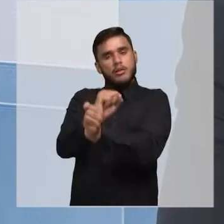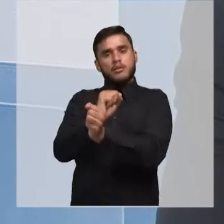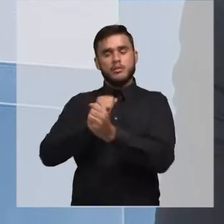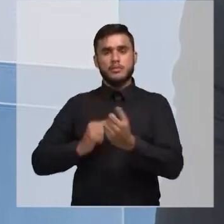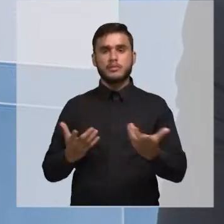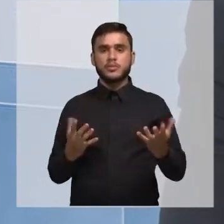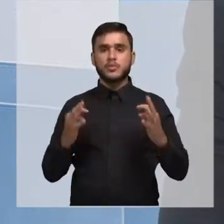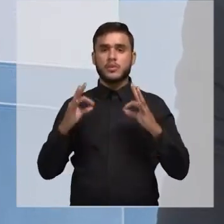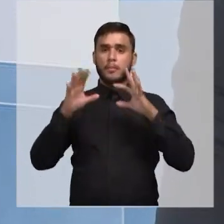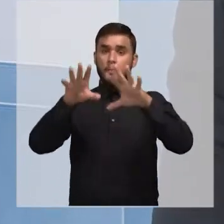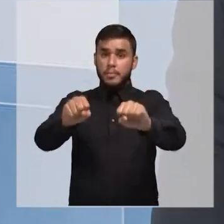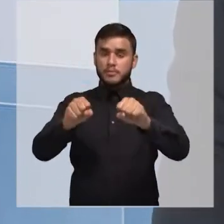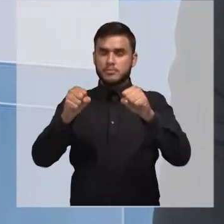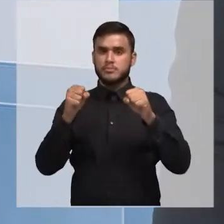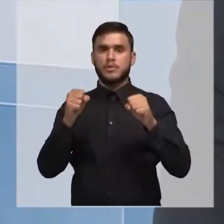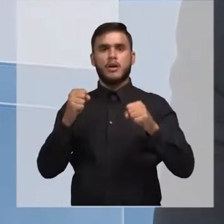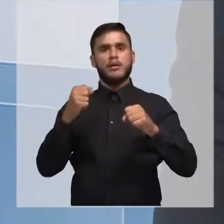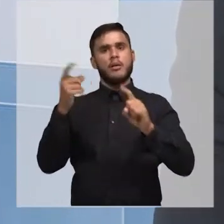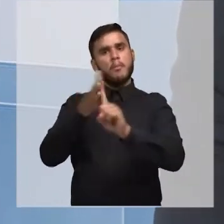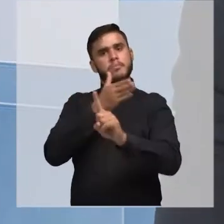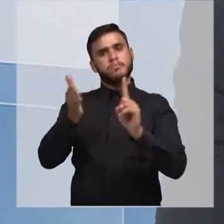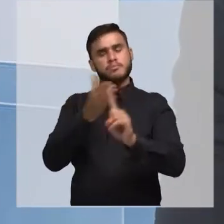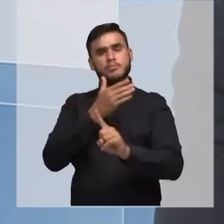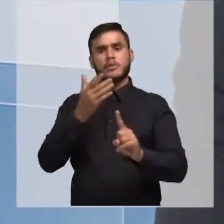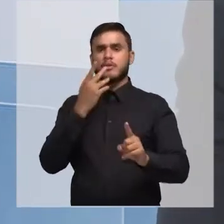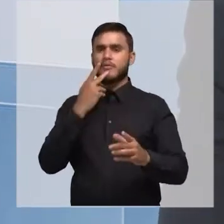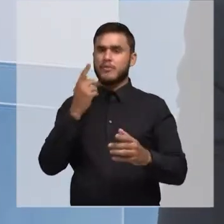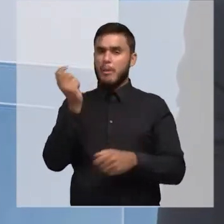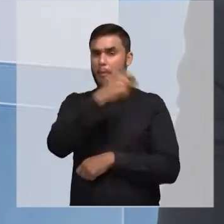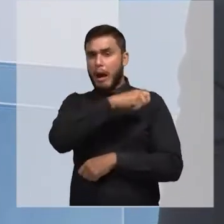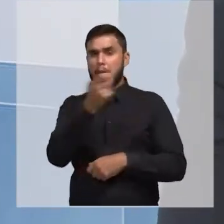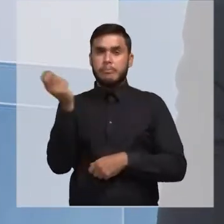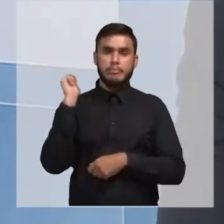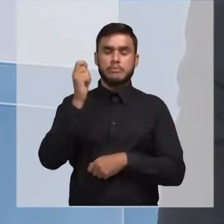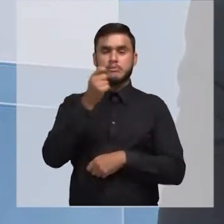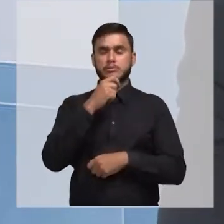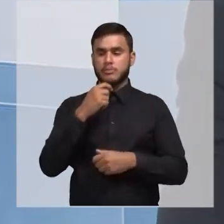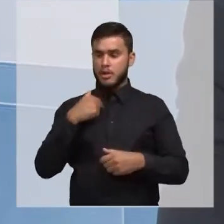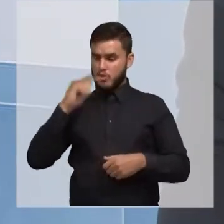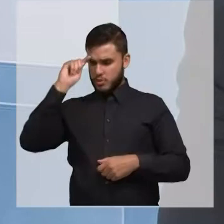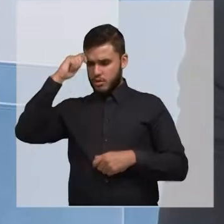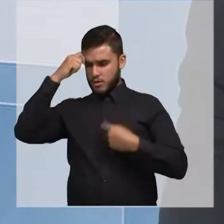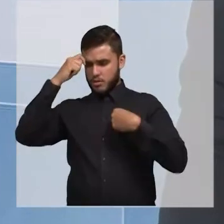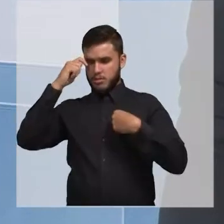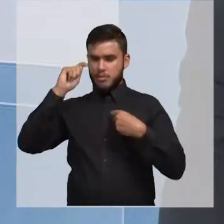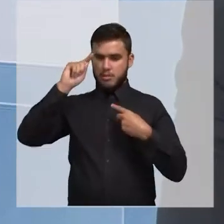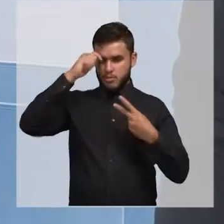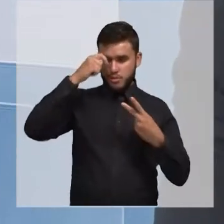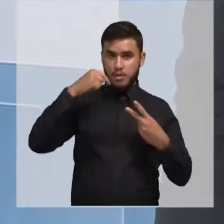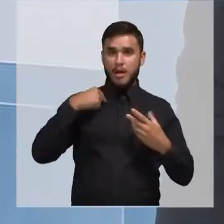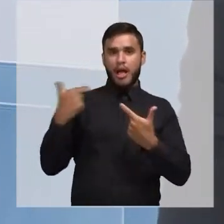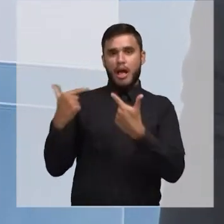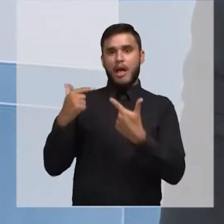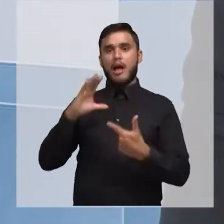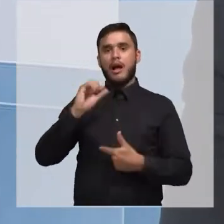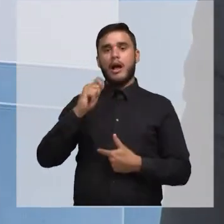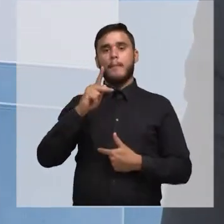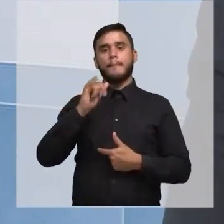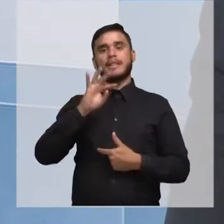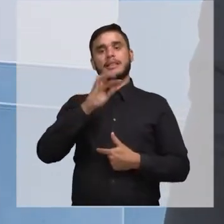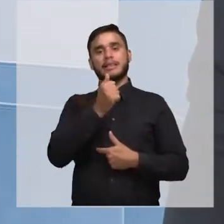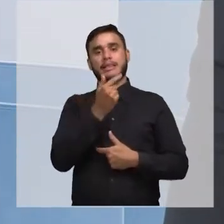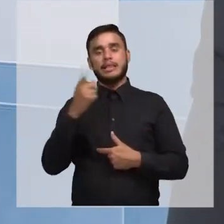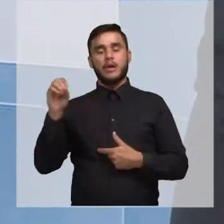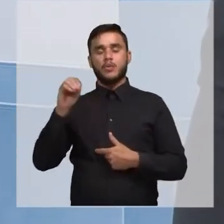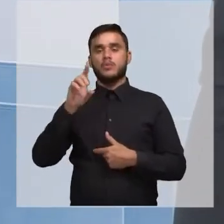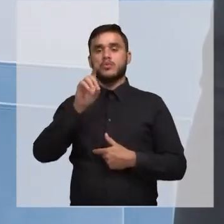que pegava os Capitão do Mato e puxava para o tronco e metia o próprio negro batendo no negro, no tempo da escravidão. Chamou o vereador de Capitão